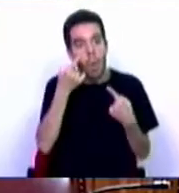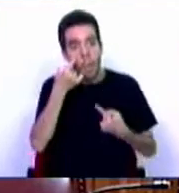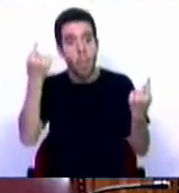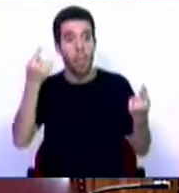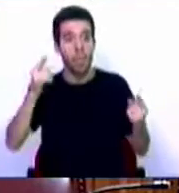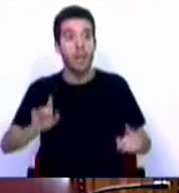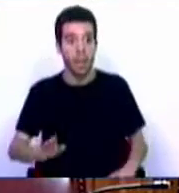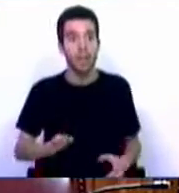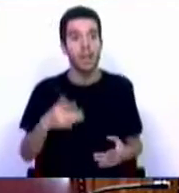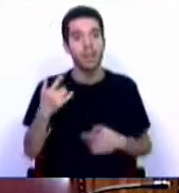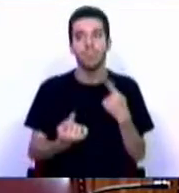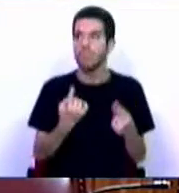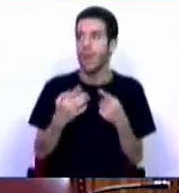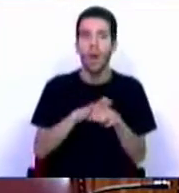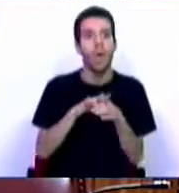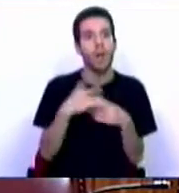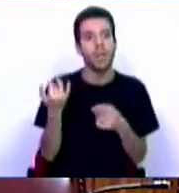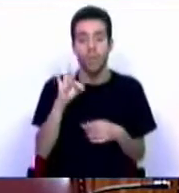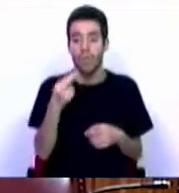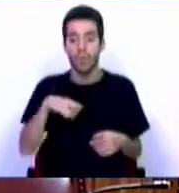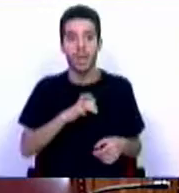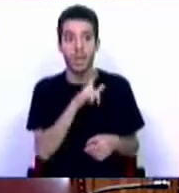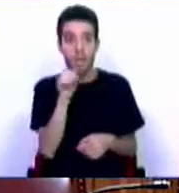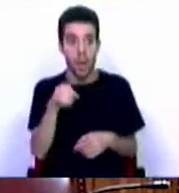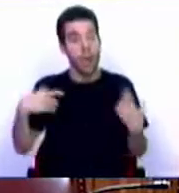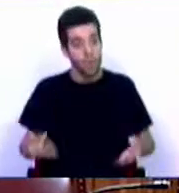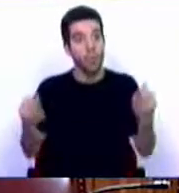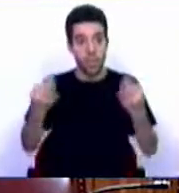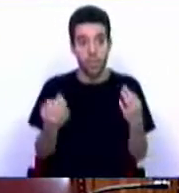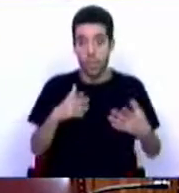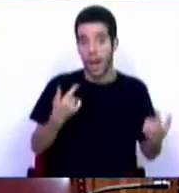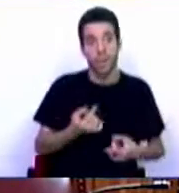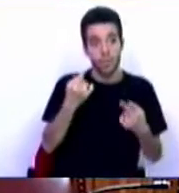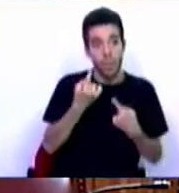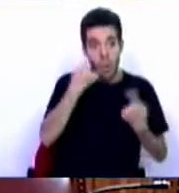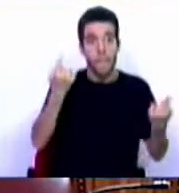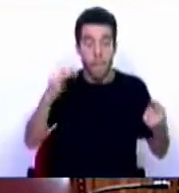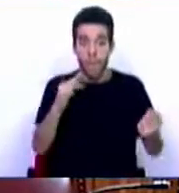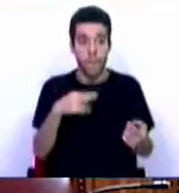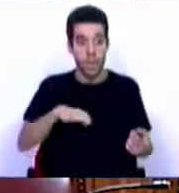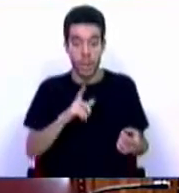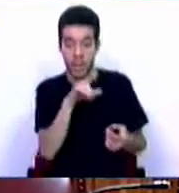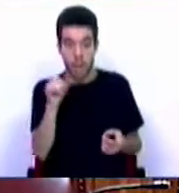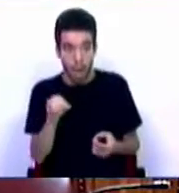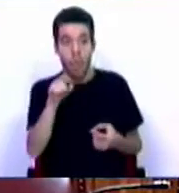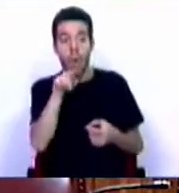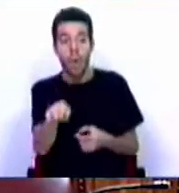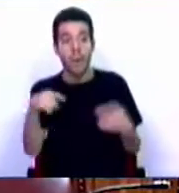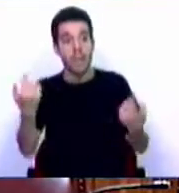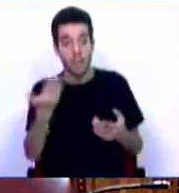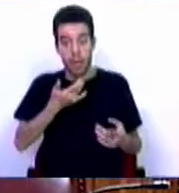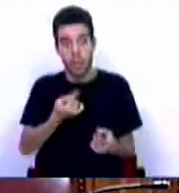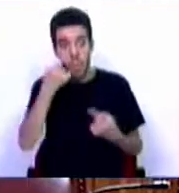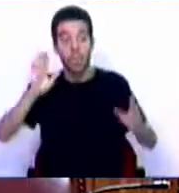recorre efetivamente à natureza fundacional, porque eles existem. Ou seja, há verdadeiramente, na esfera pública, fundações de direito público e que depois tem um